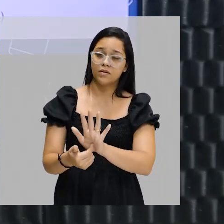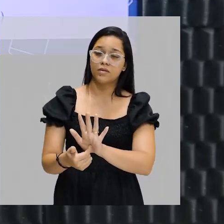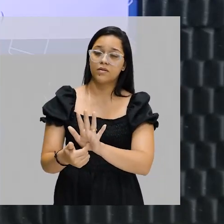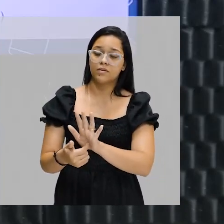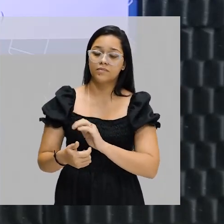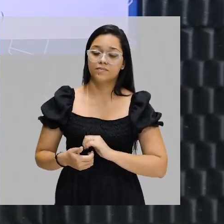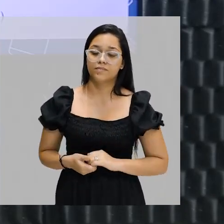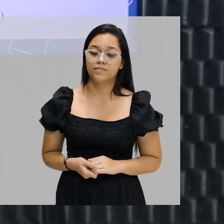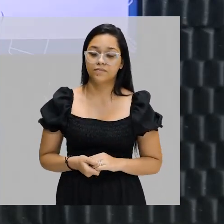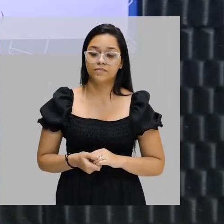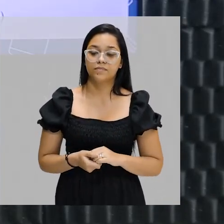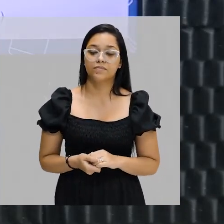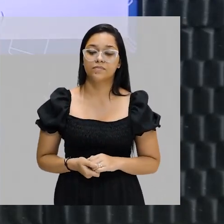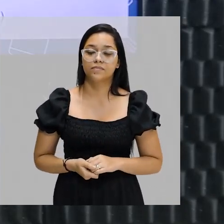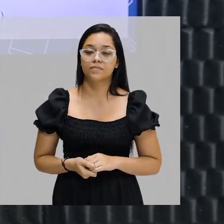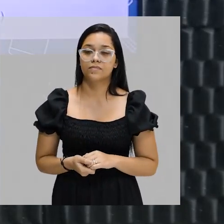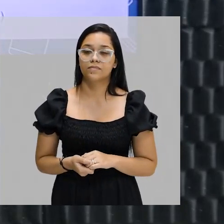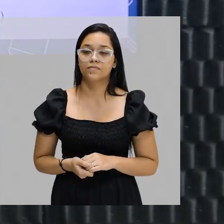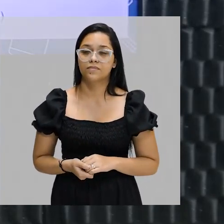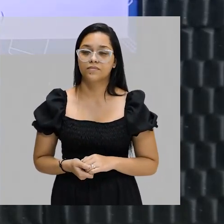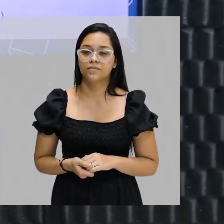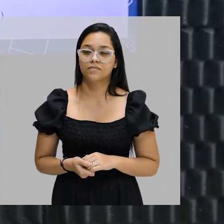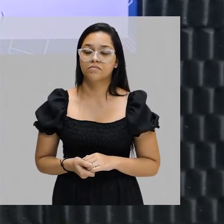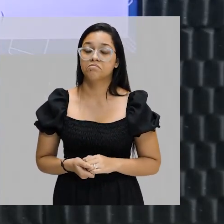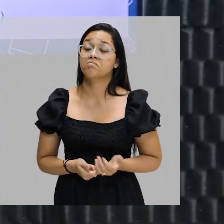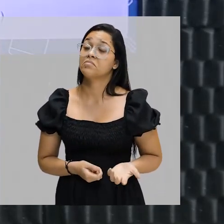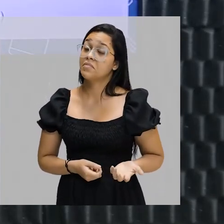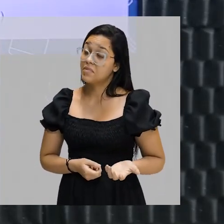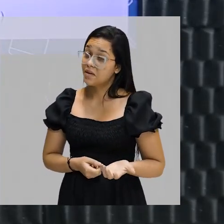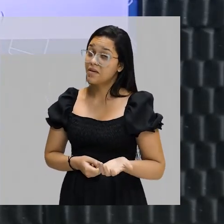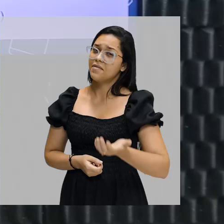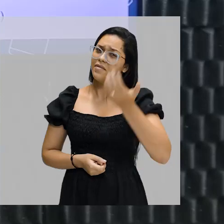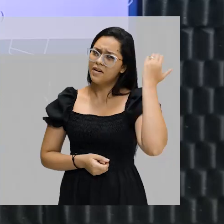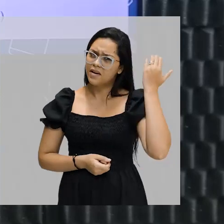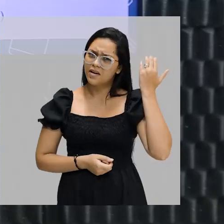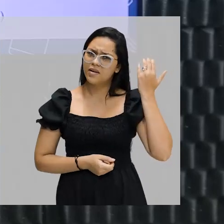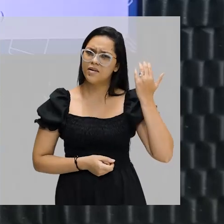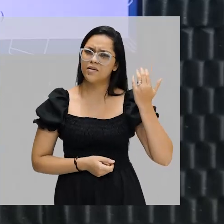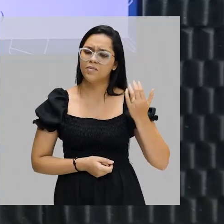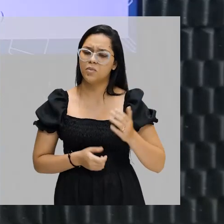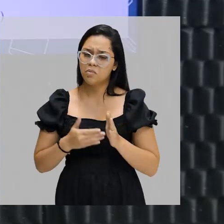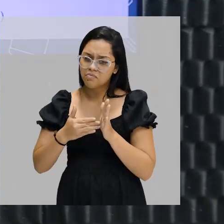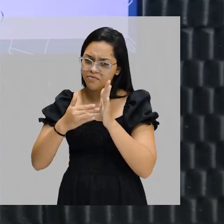indicam então nós temos assim ó eia avante